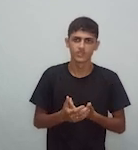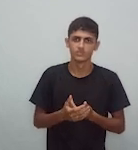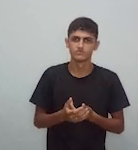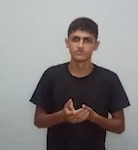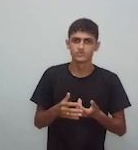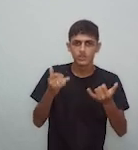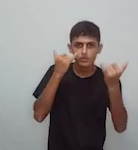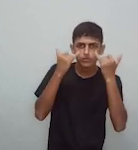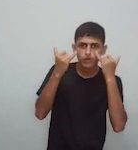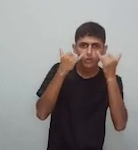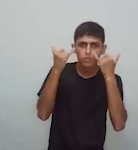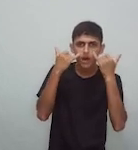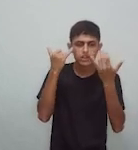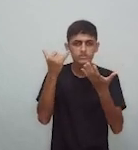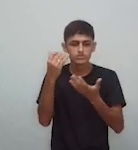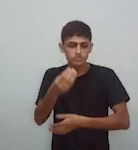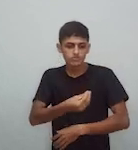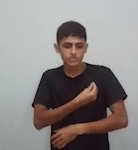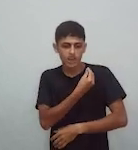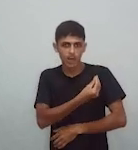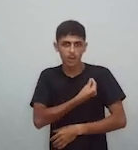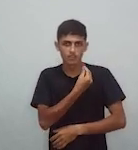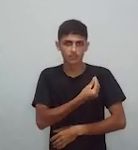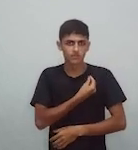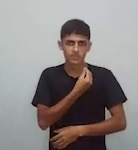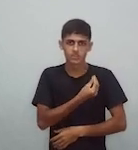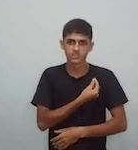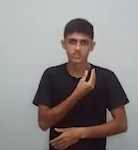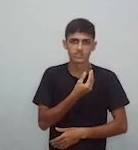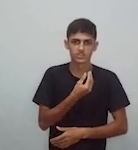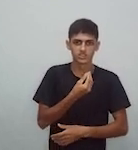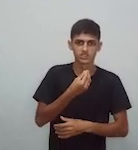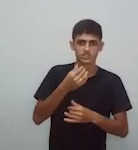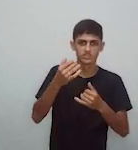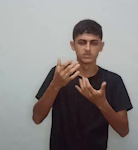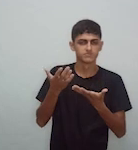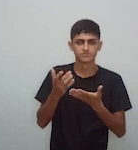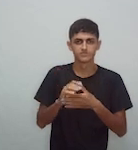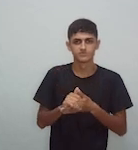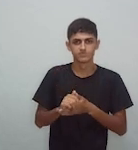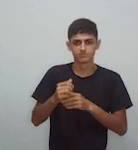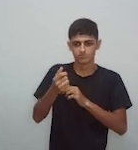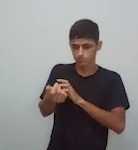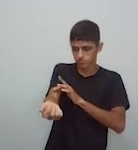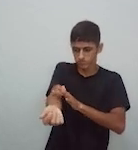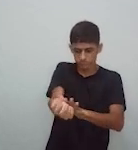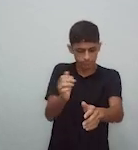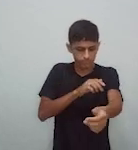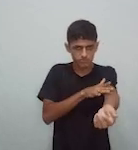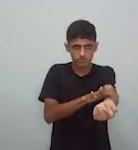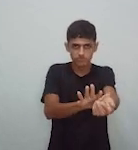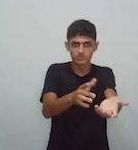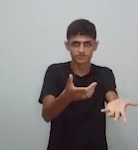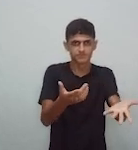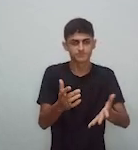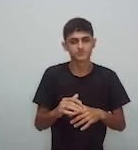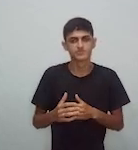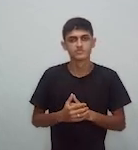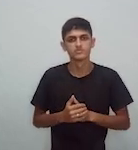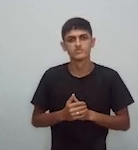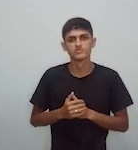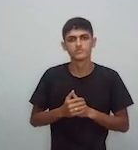controle deles. Se eu tenho mais deles de um tipo ou menos de um tipo, isso vai acontecer, isso vai causar um